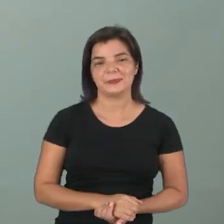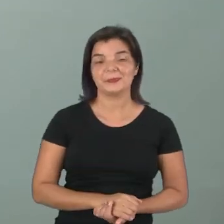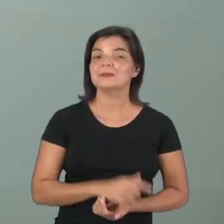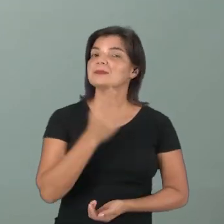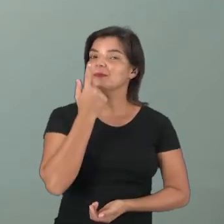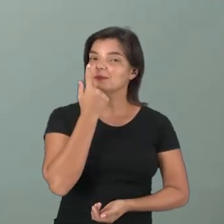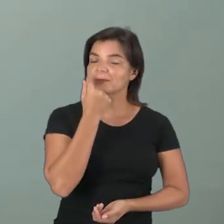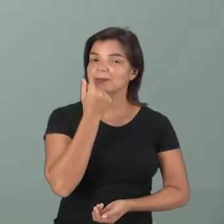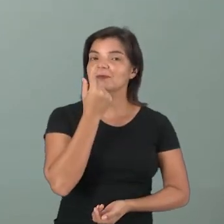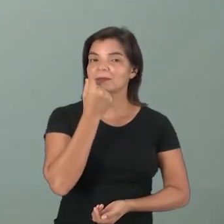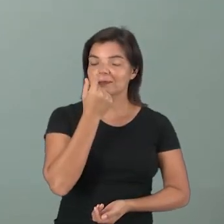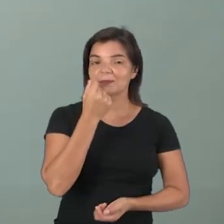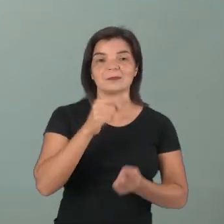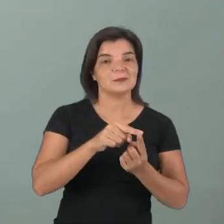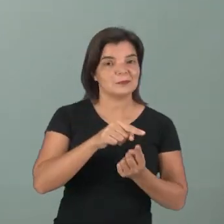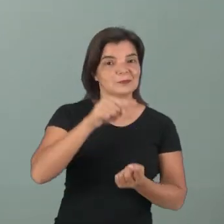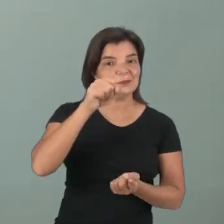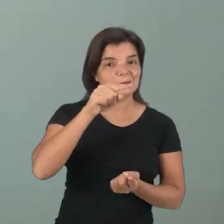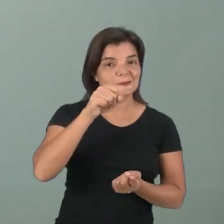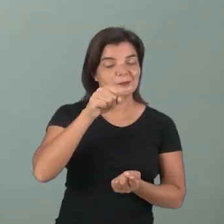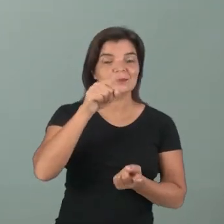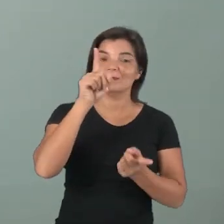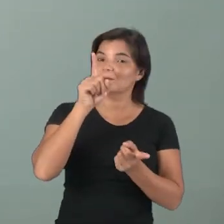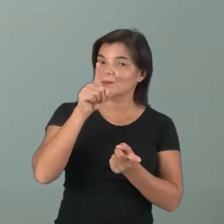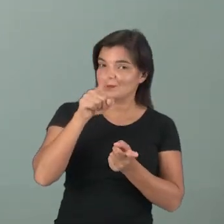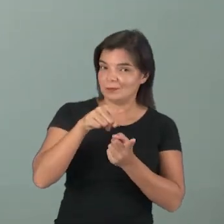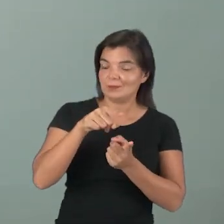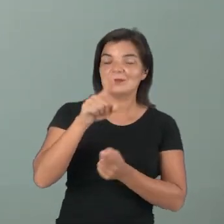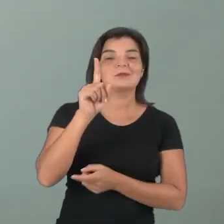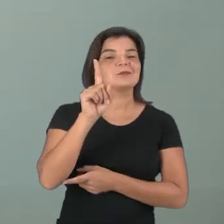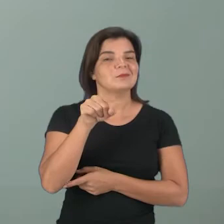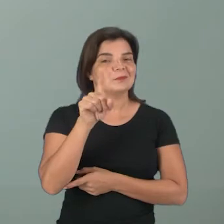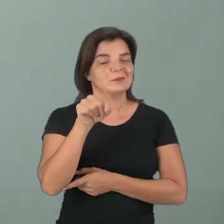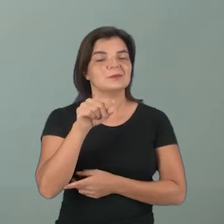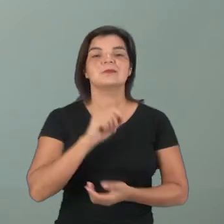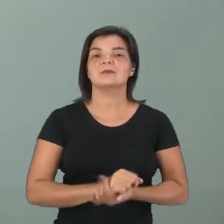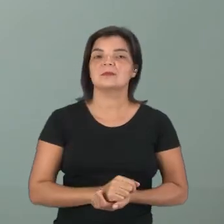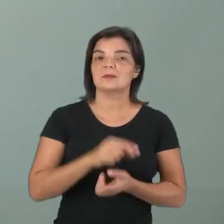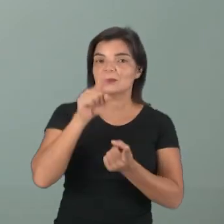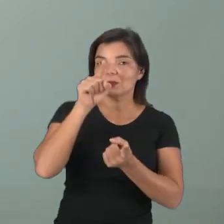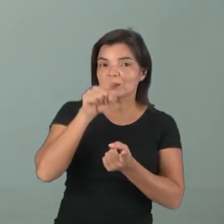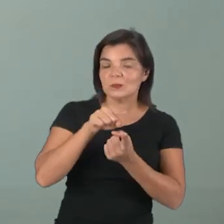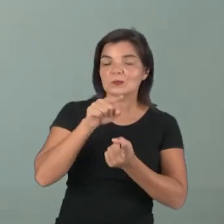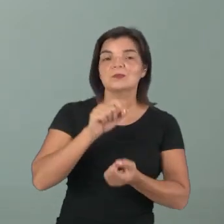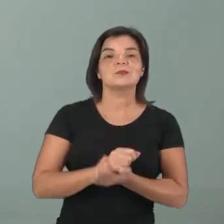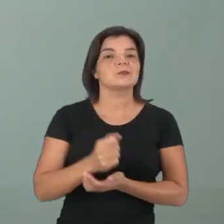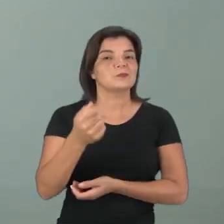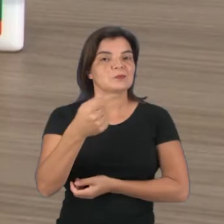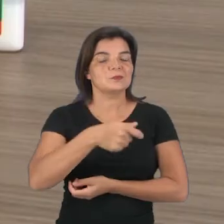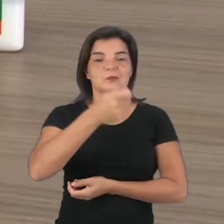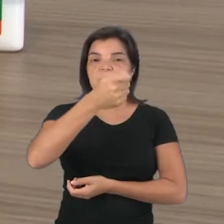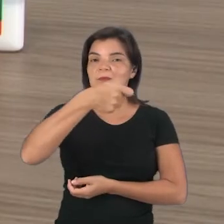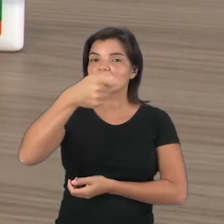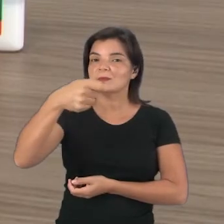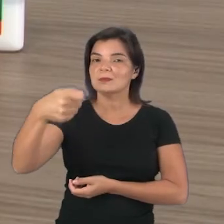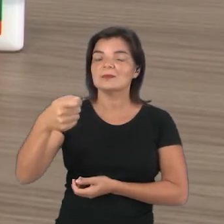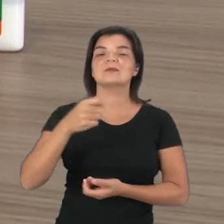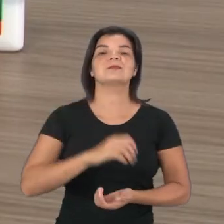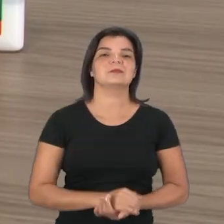O lápis é mais curto, isso mesmo, ele é mais curto que